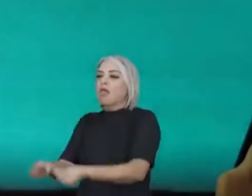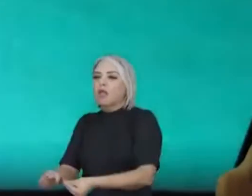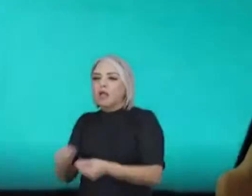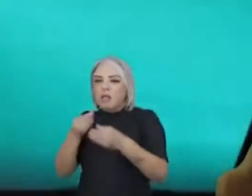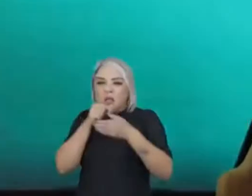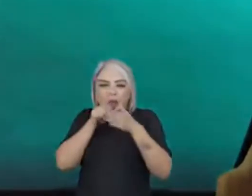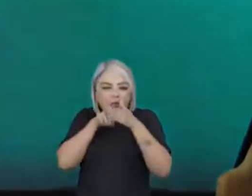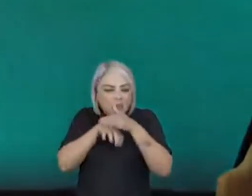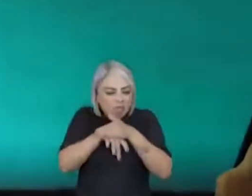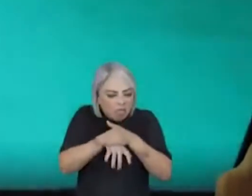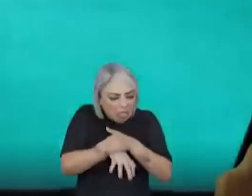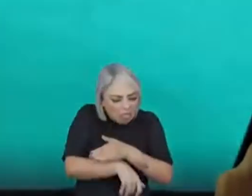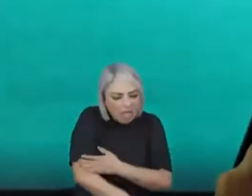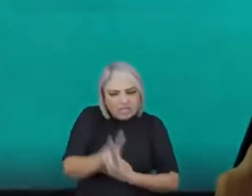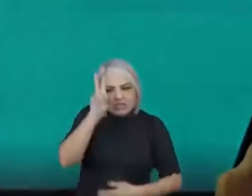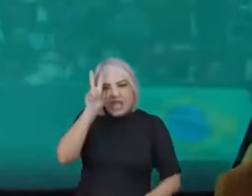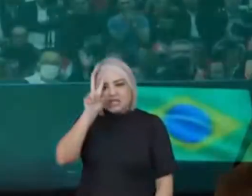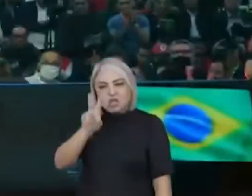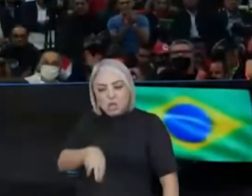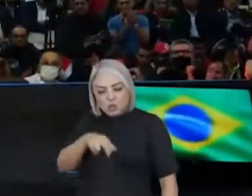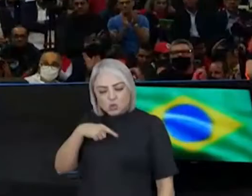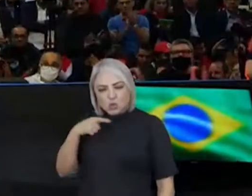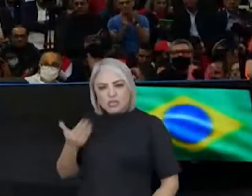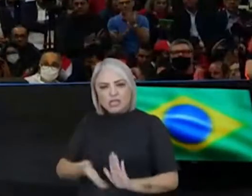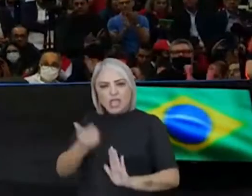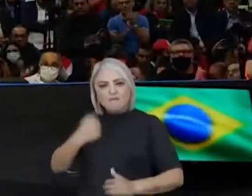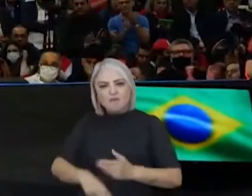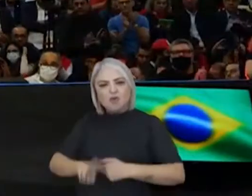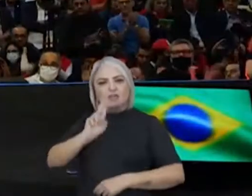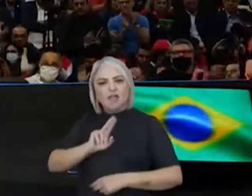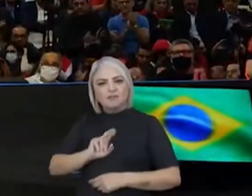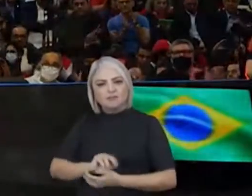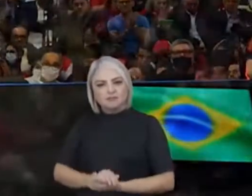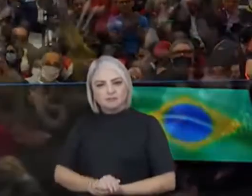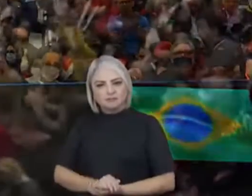história de onde jamais deveria ter saído